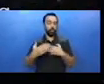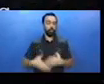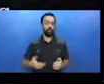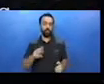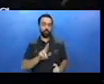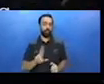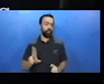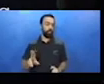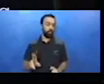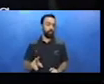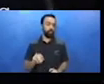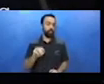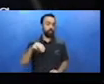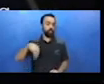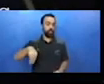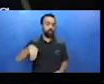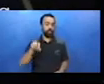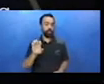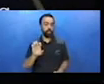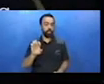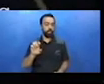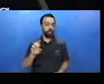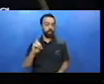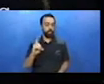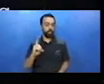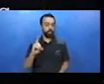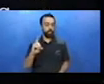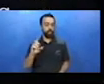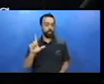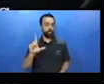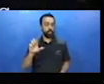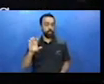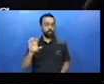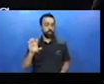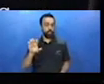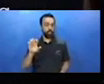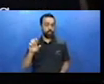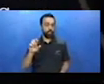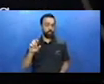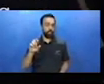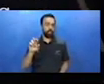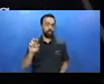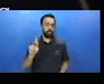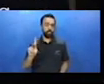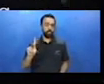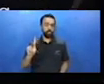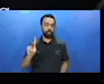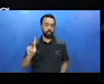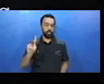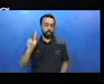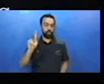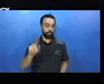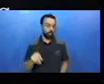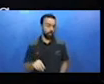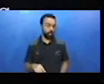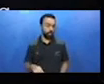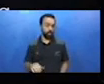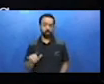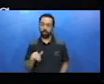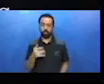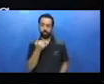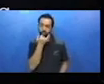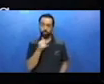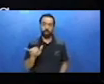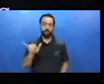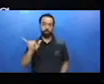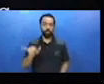Então ele vai, faz uma piscina com o nado livre, ele volta com o nado peito, depois ele faz o nado borboleta e depois finaliza, talvez, com o nado costa. Tem uma ordem,